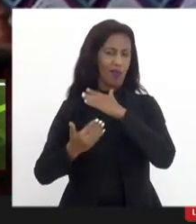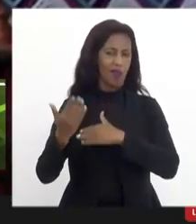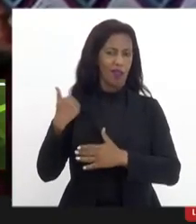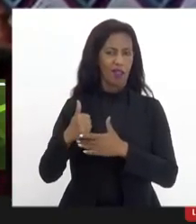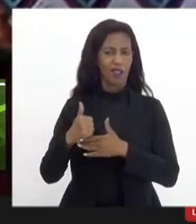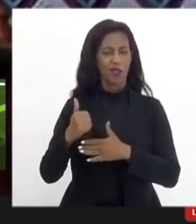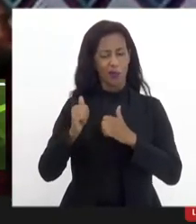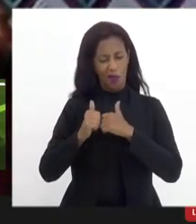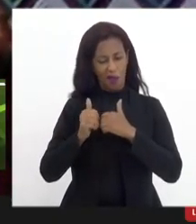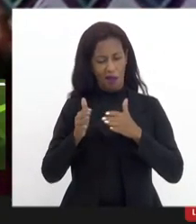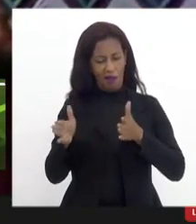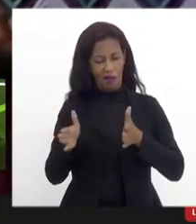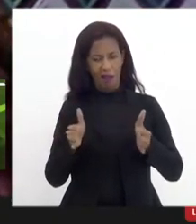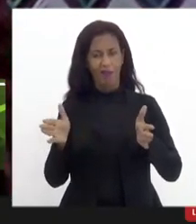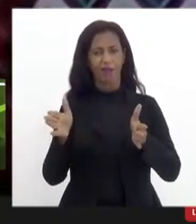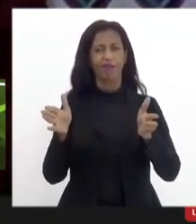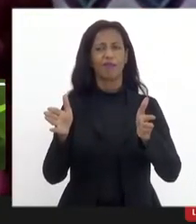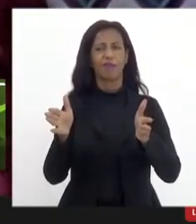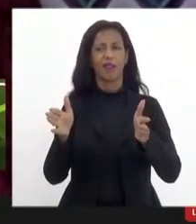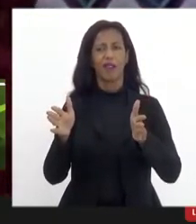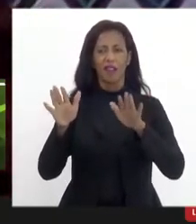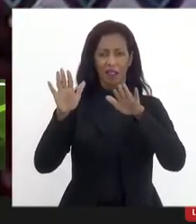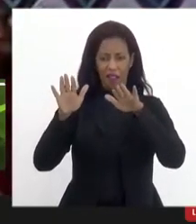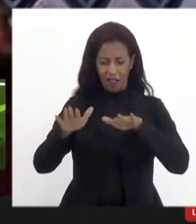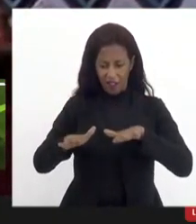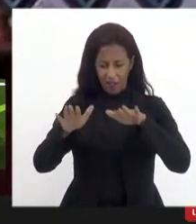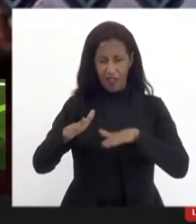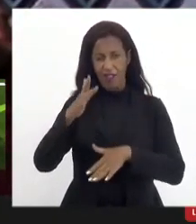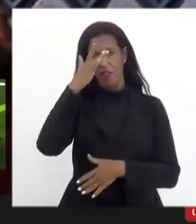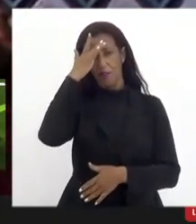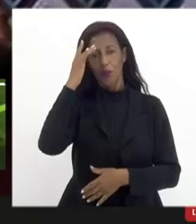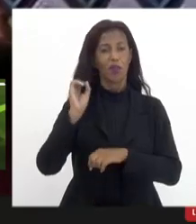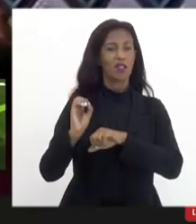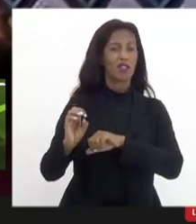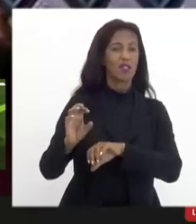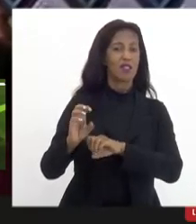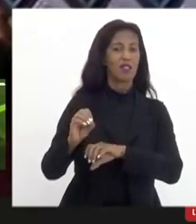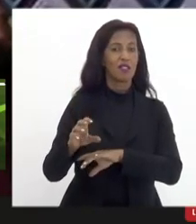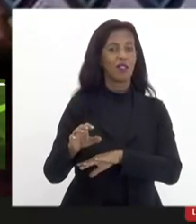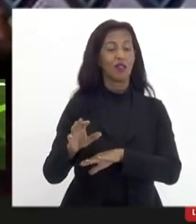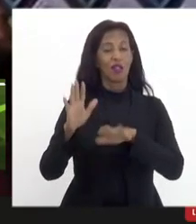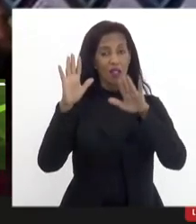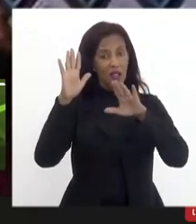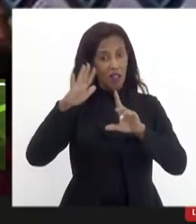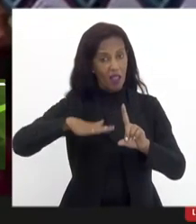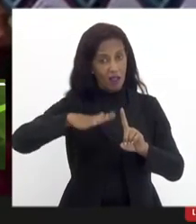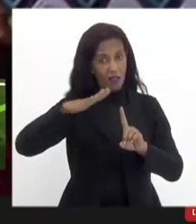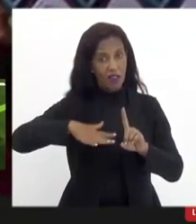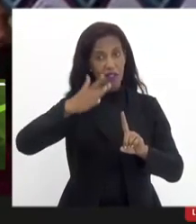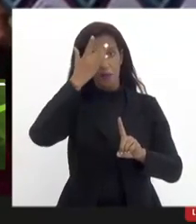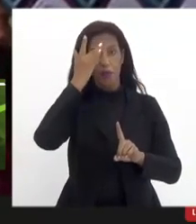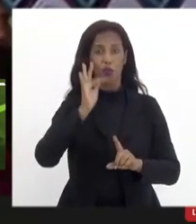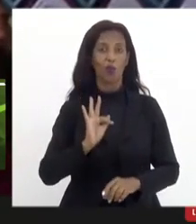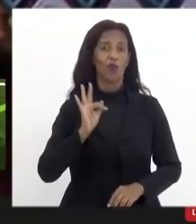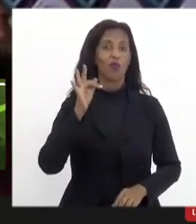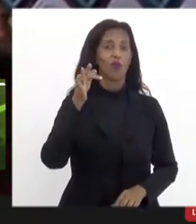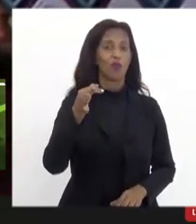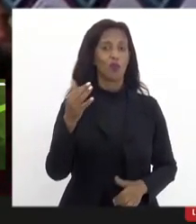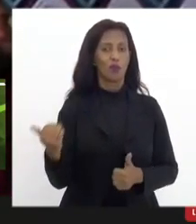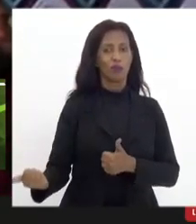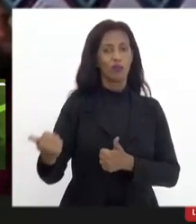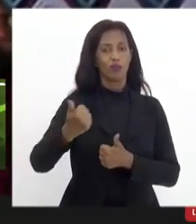gente, reverenciando quem está aqui ensinando e reverenciando quem vai chegar para ocupar o